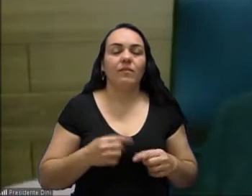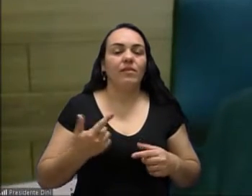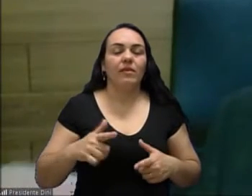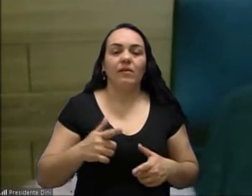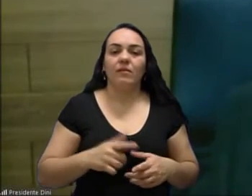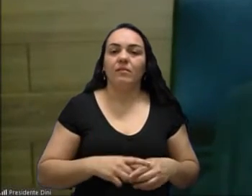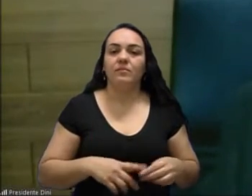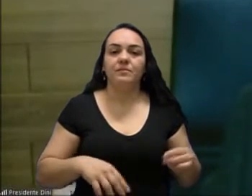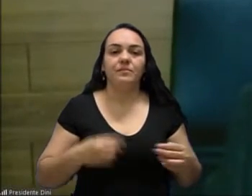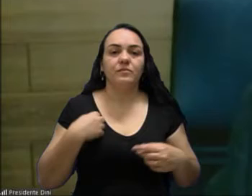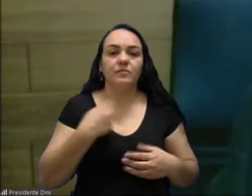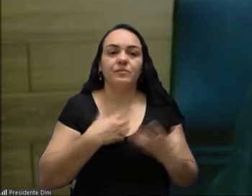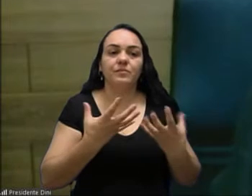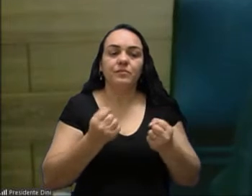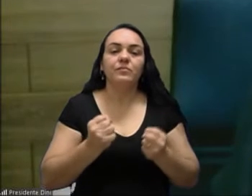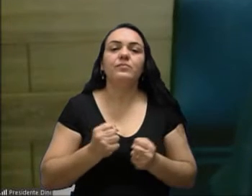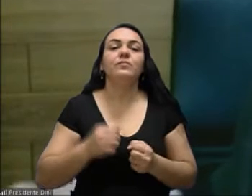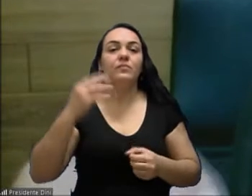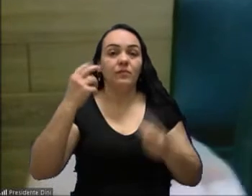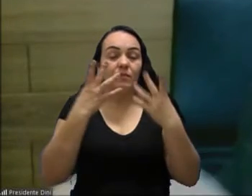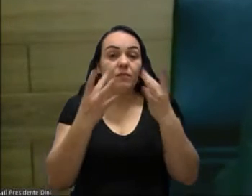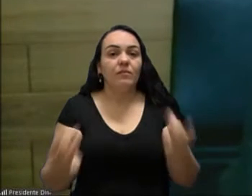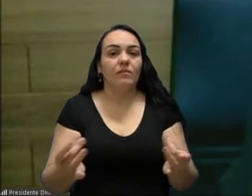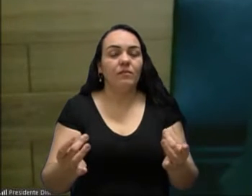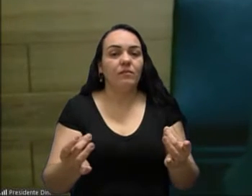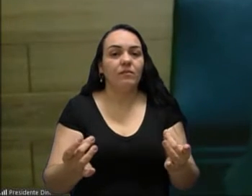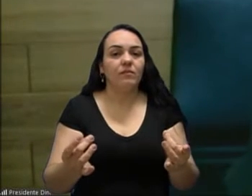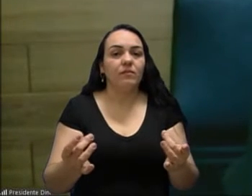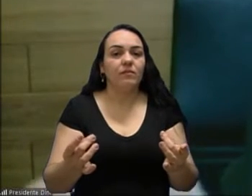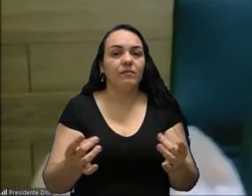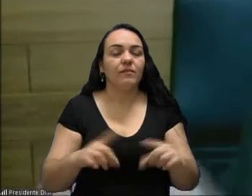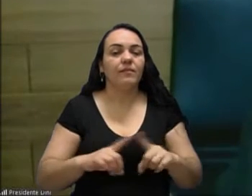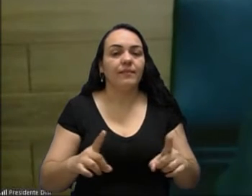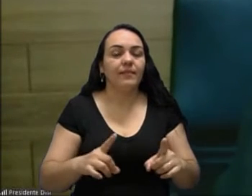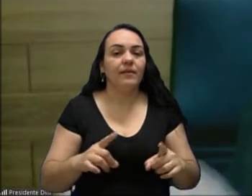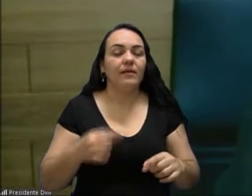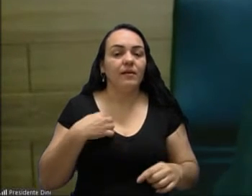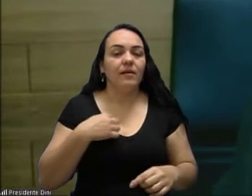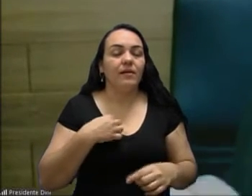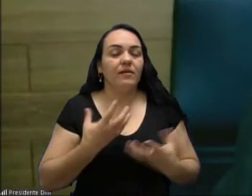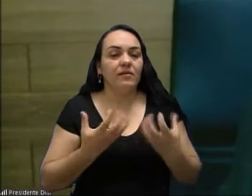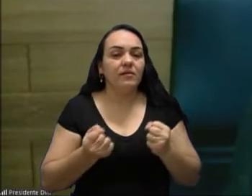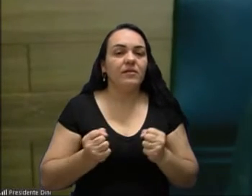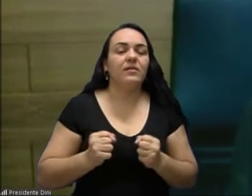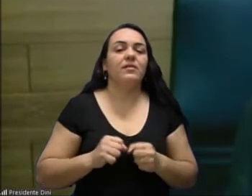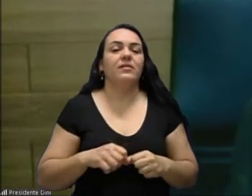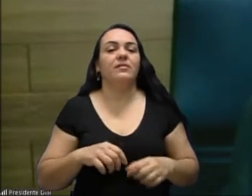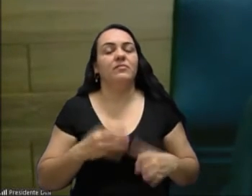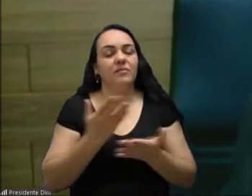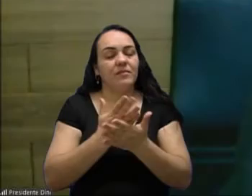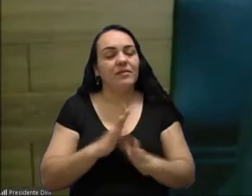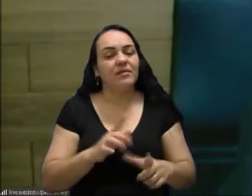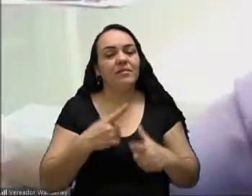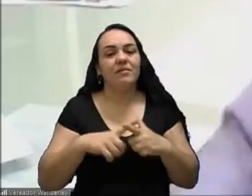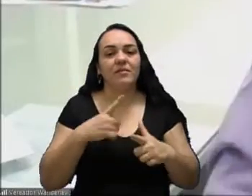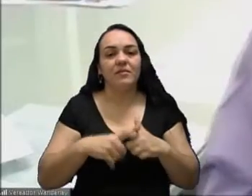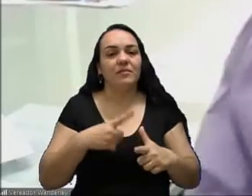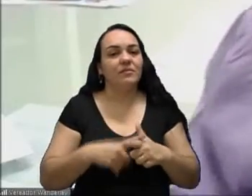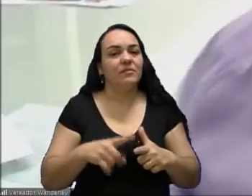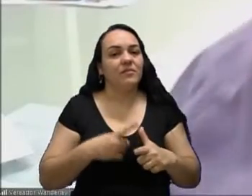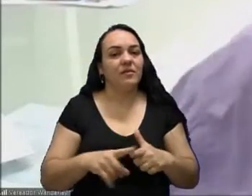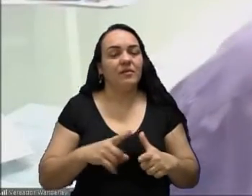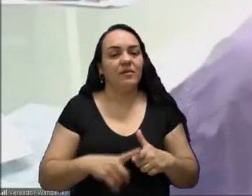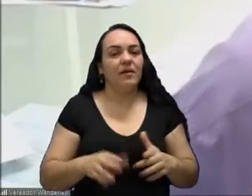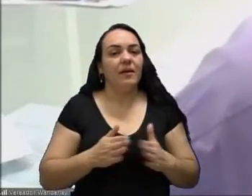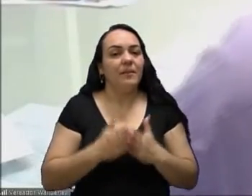cabimento agora Mário presta atenção cachorro picado por cobra tem medo de linguiça é